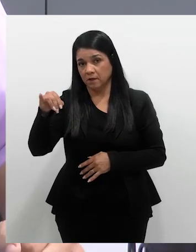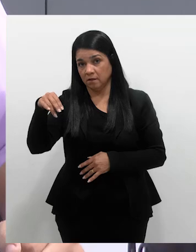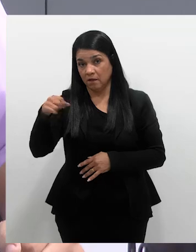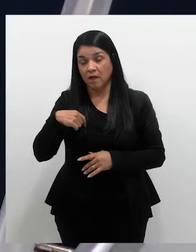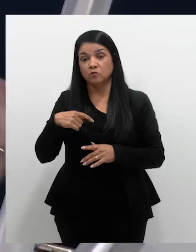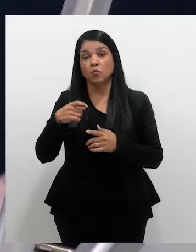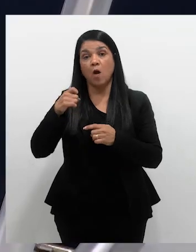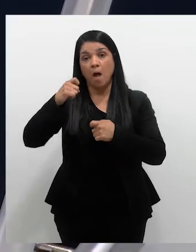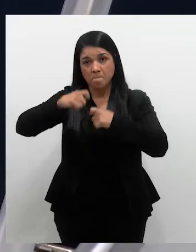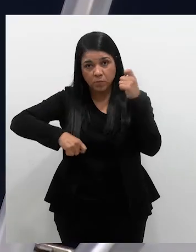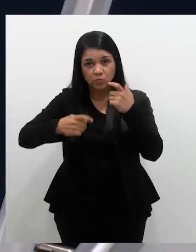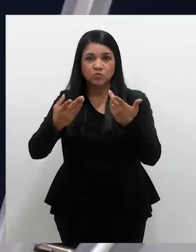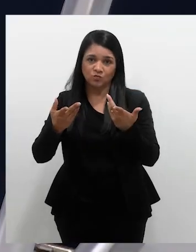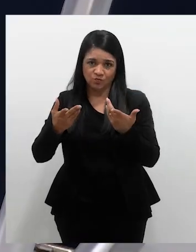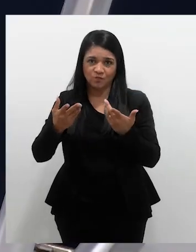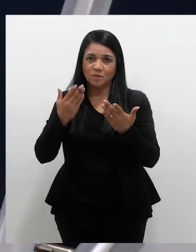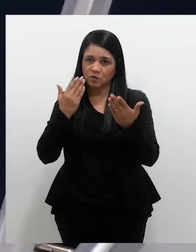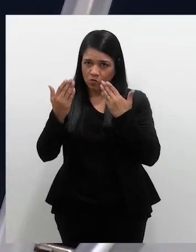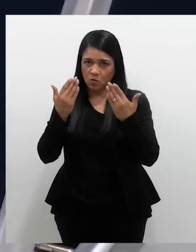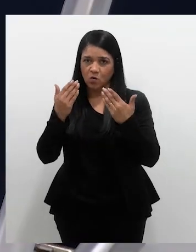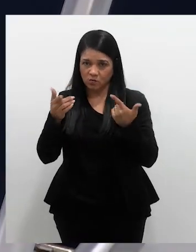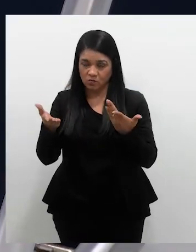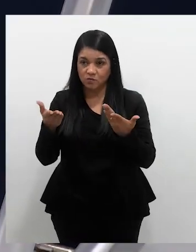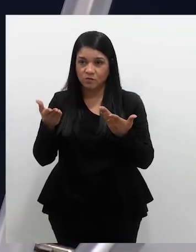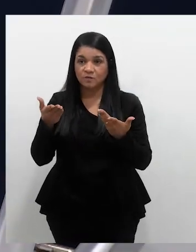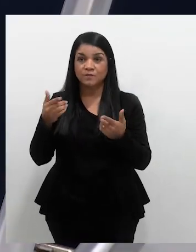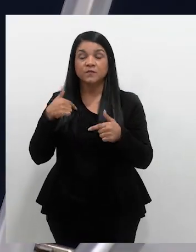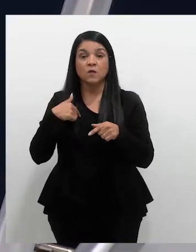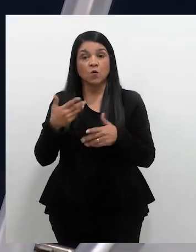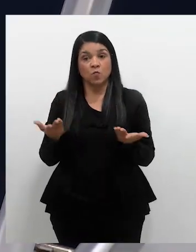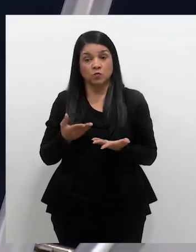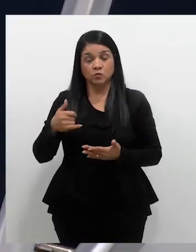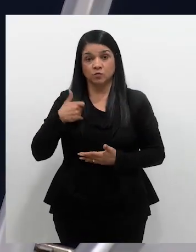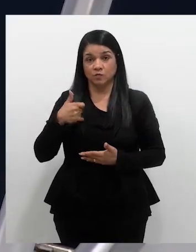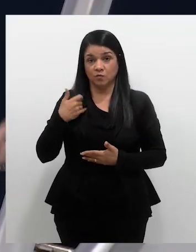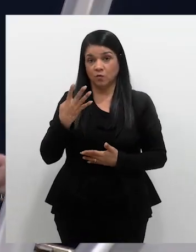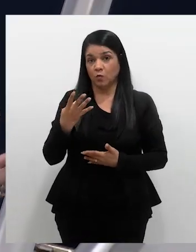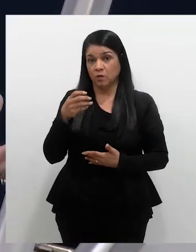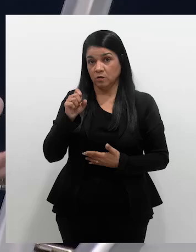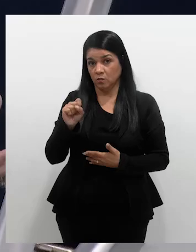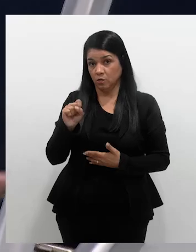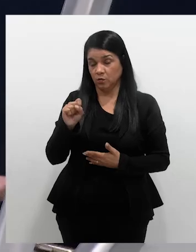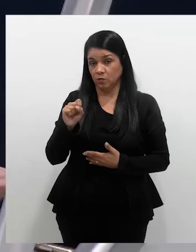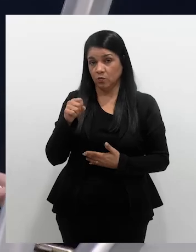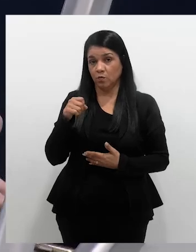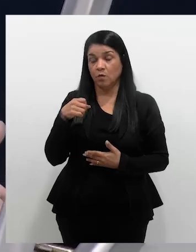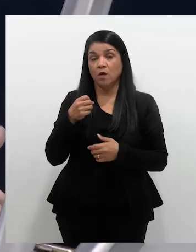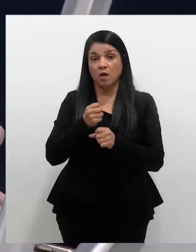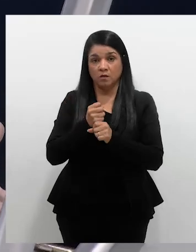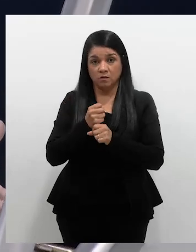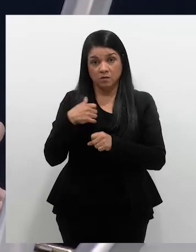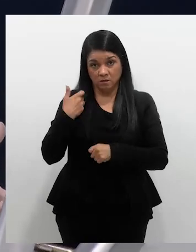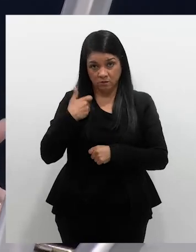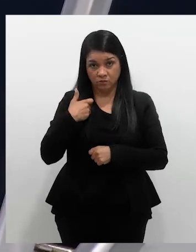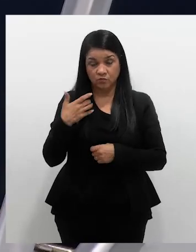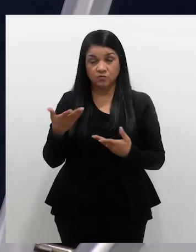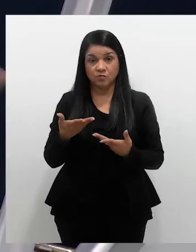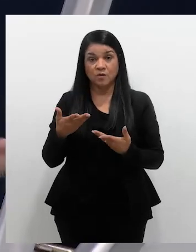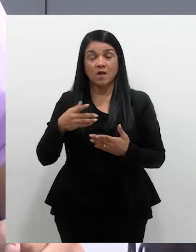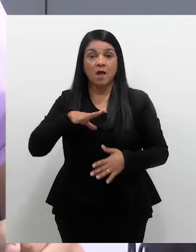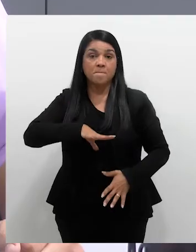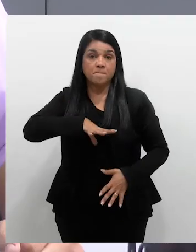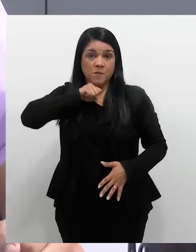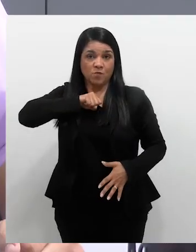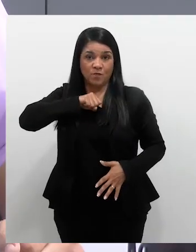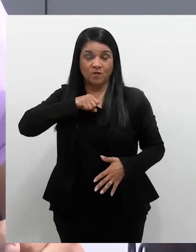agora, como eu sou uma mulher de 48 anos e a menopausa nunca esteve tão em alta para se falar como hoje